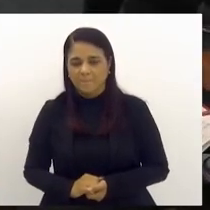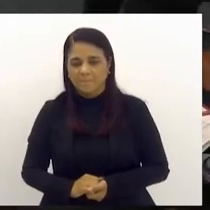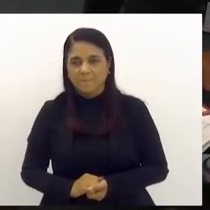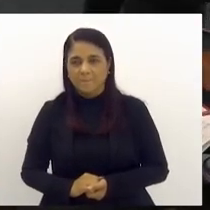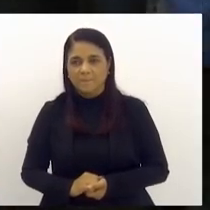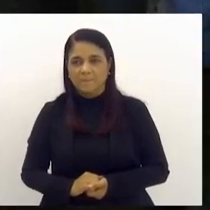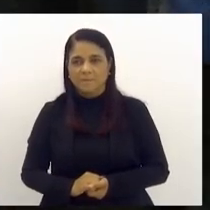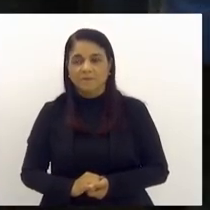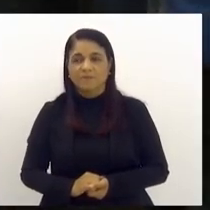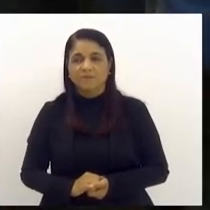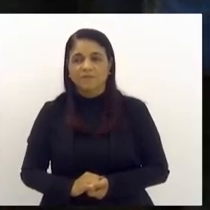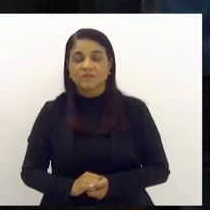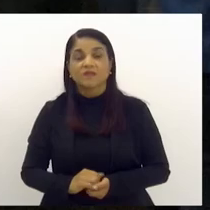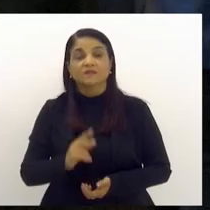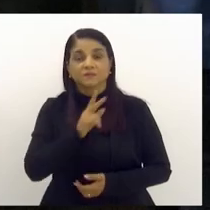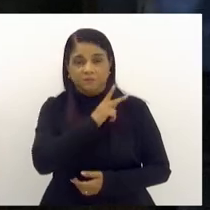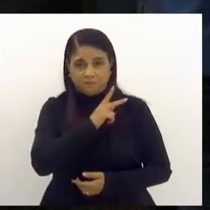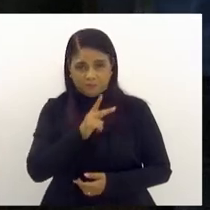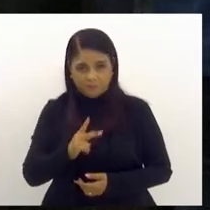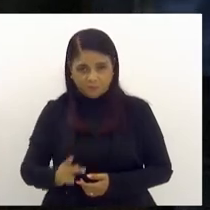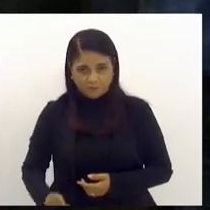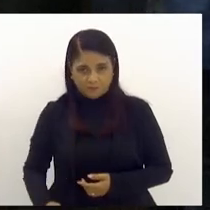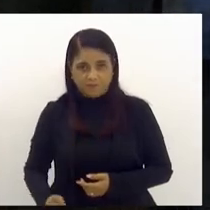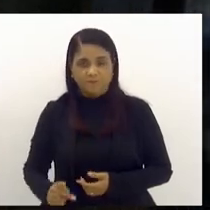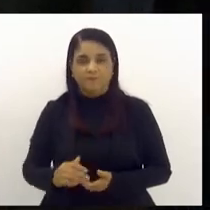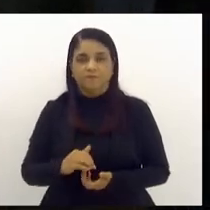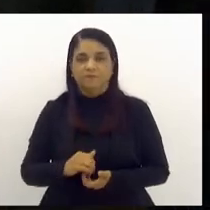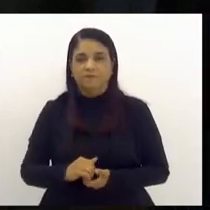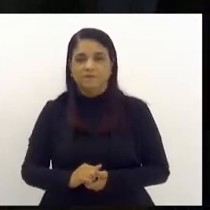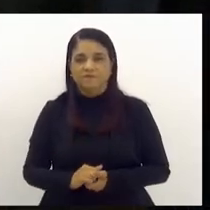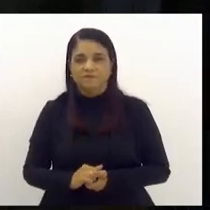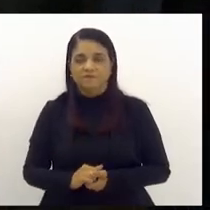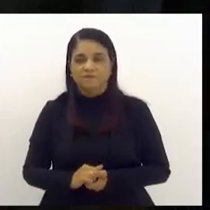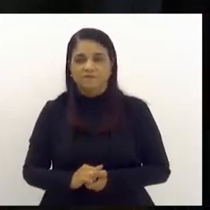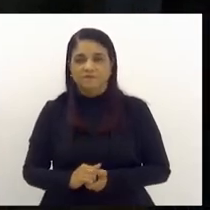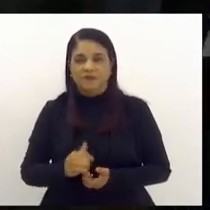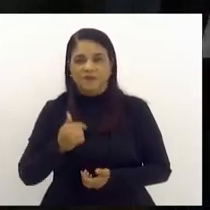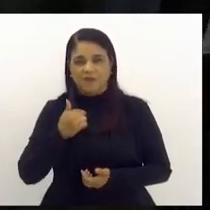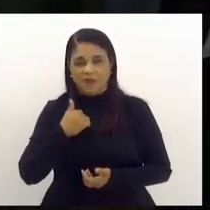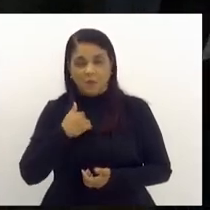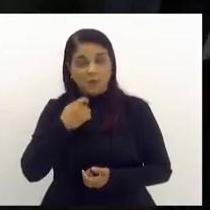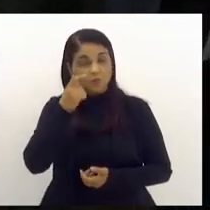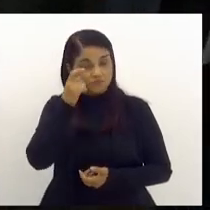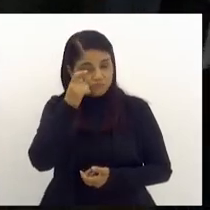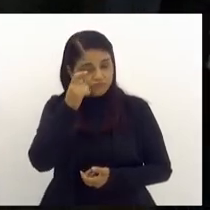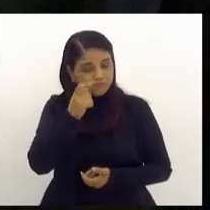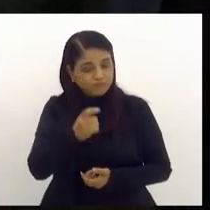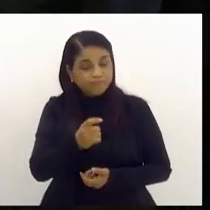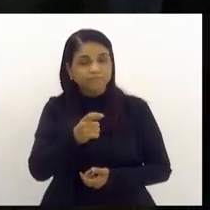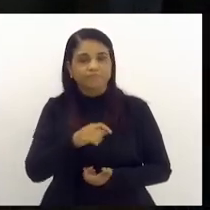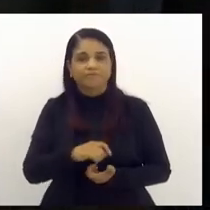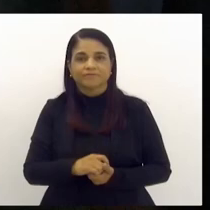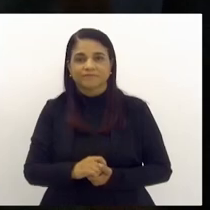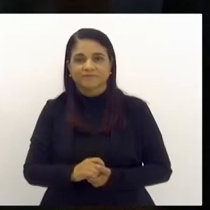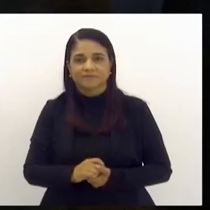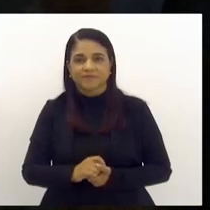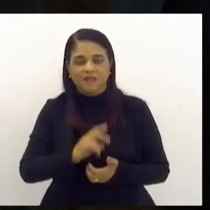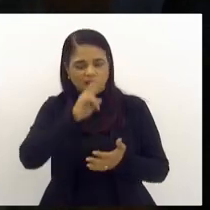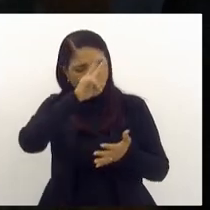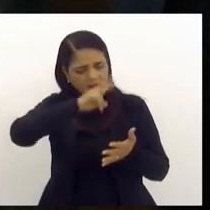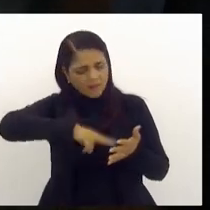Está aberto. Senhor presidente, estava aqui atentamente